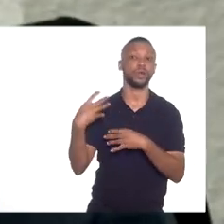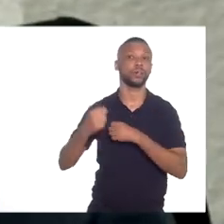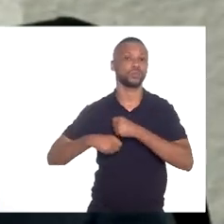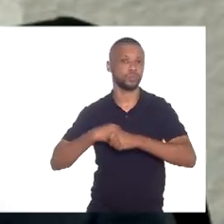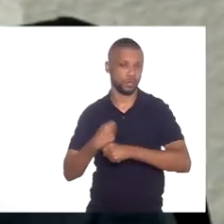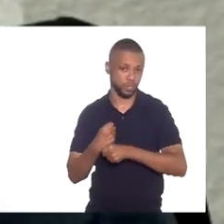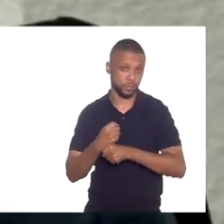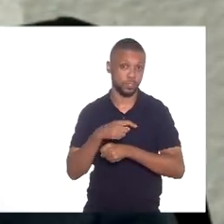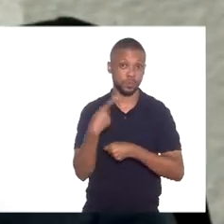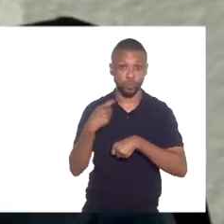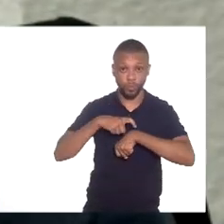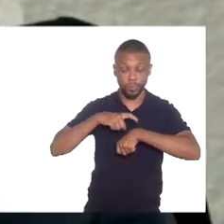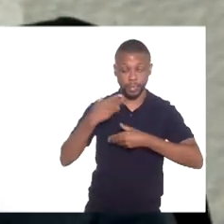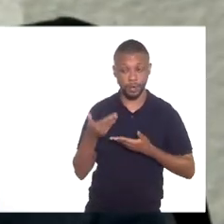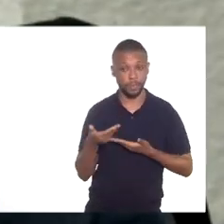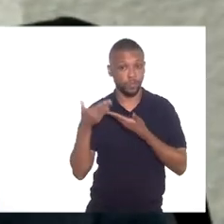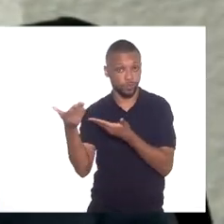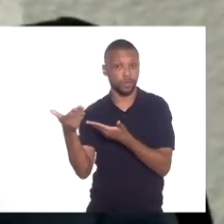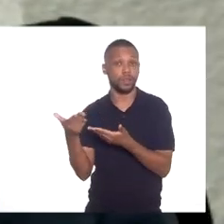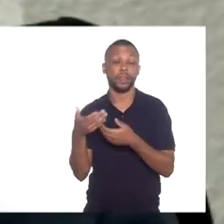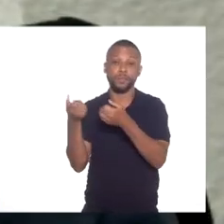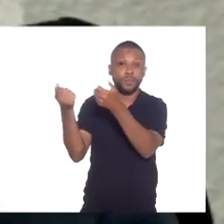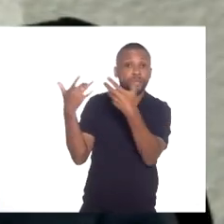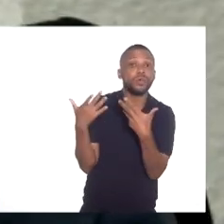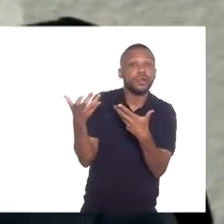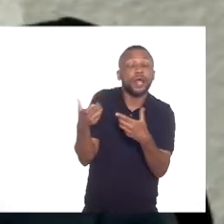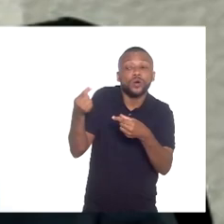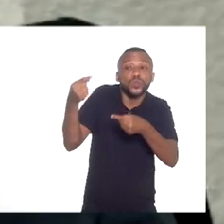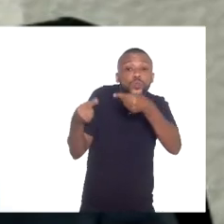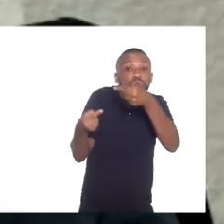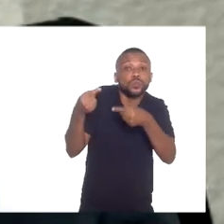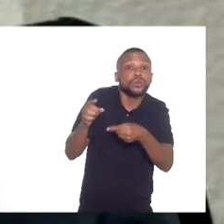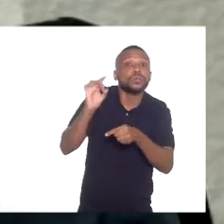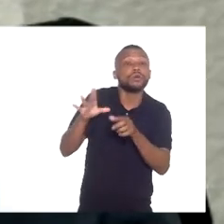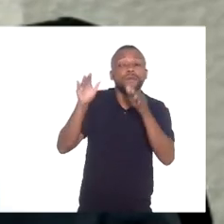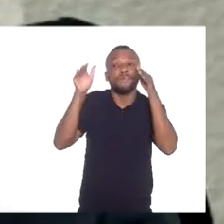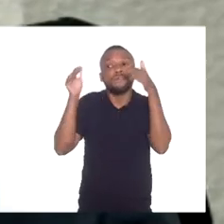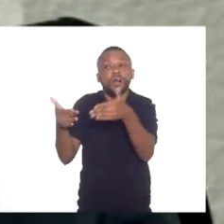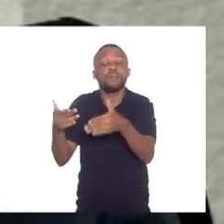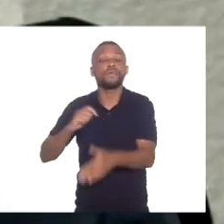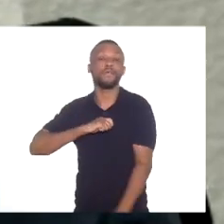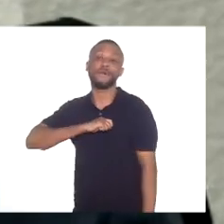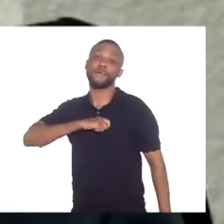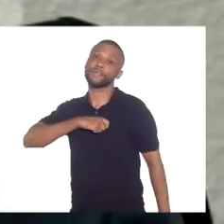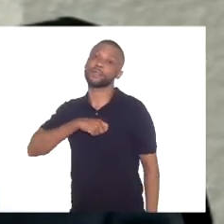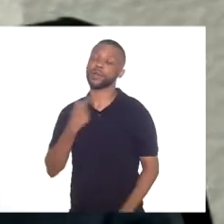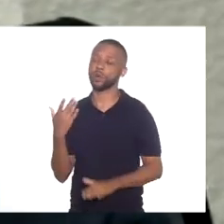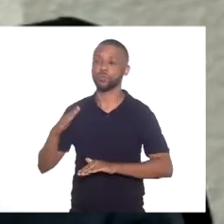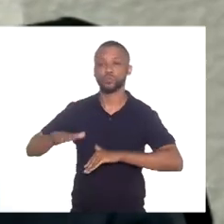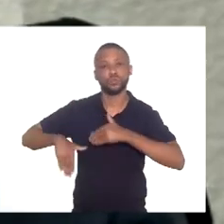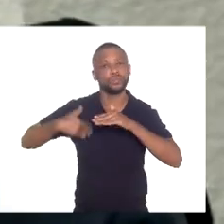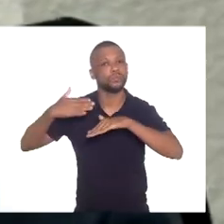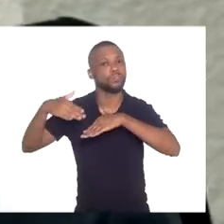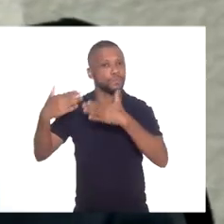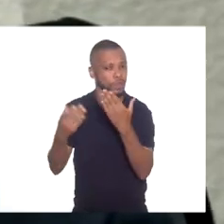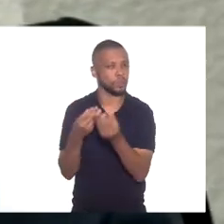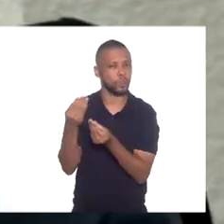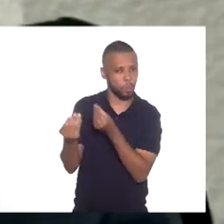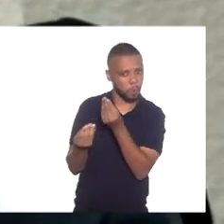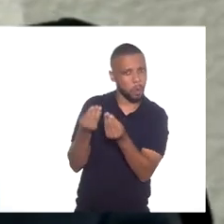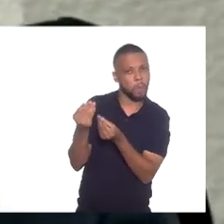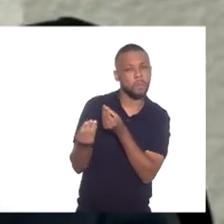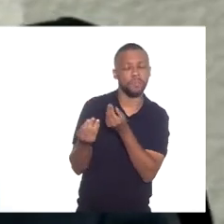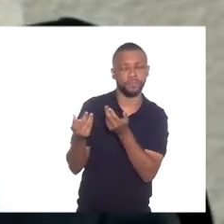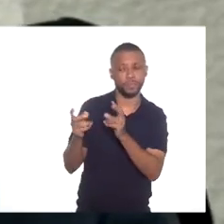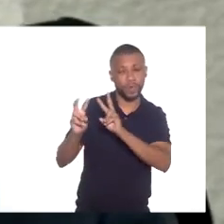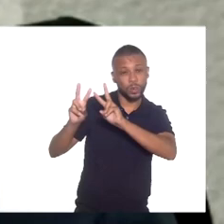quando ele me convidou, eu falei, olha, eu não quero discutir apenas a questão fiscal, eu quero discutir a questão do desenvolvimento e a questão